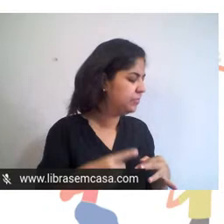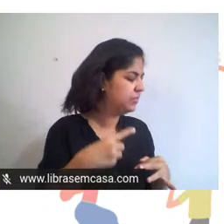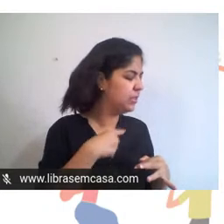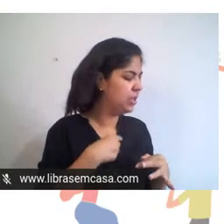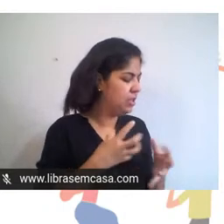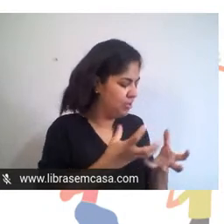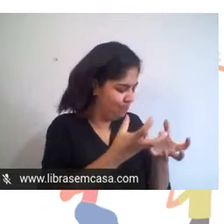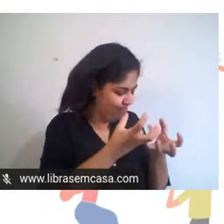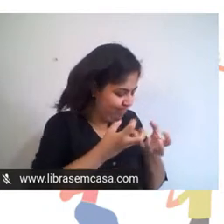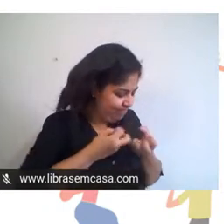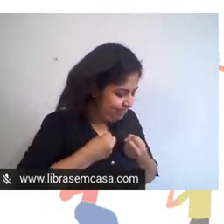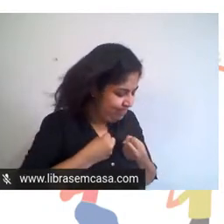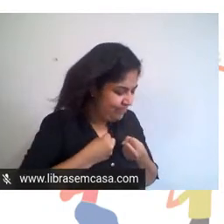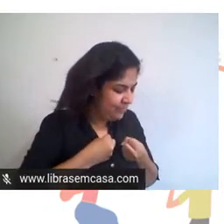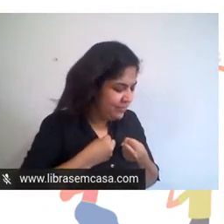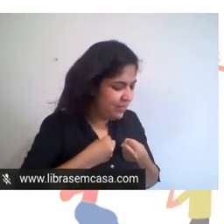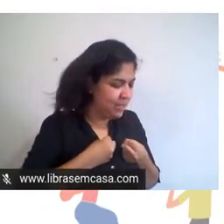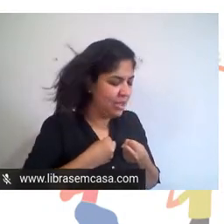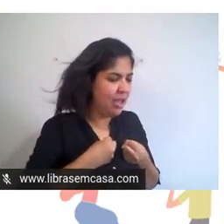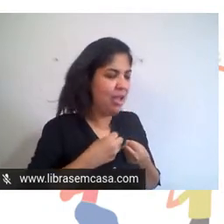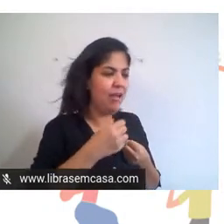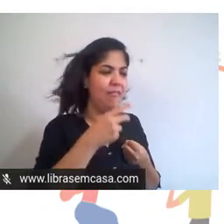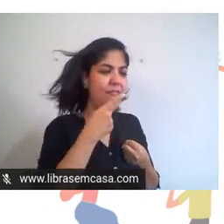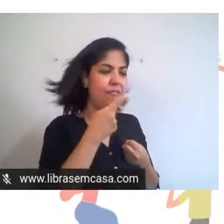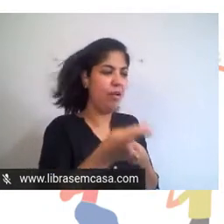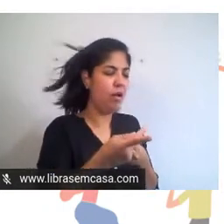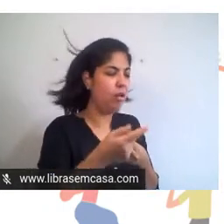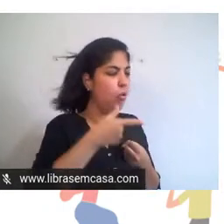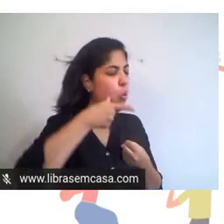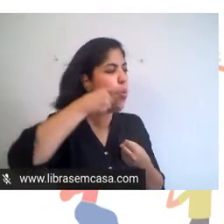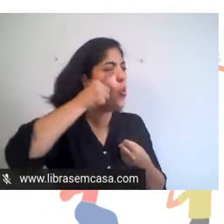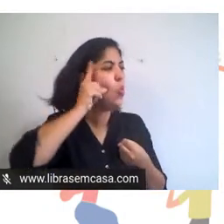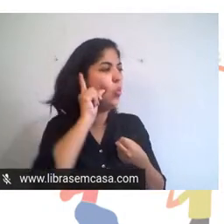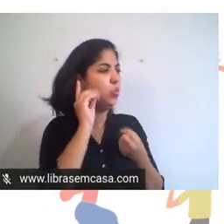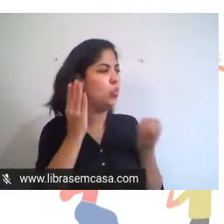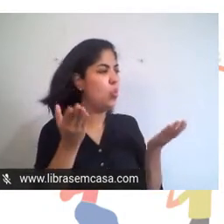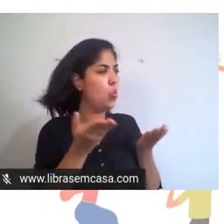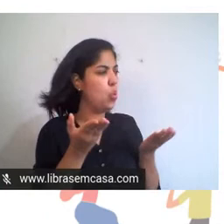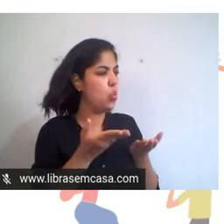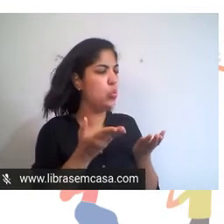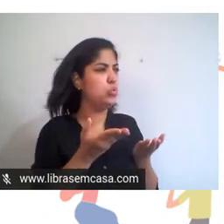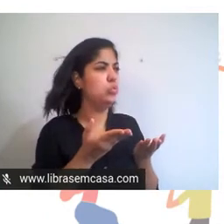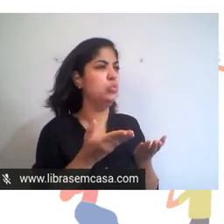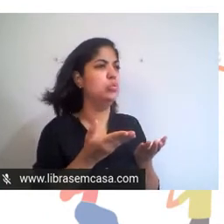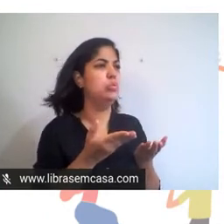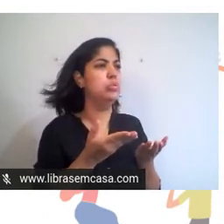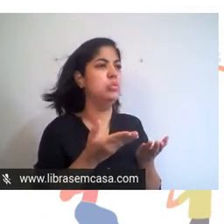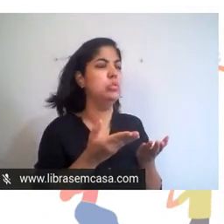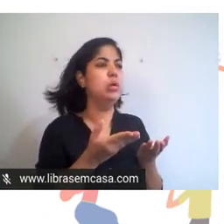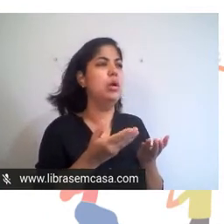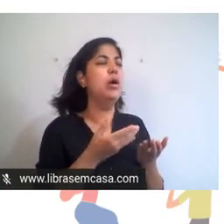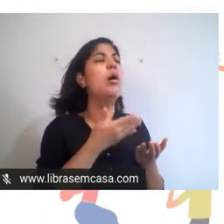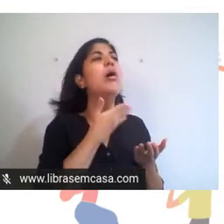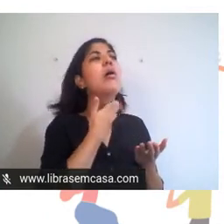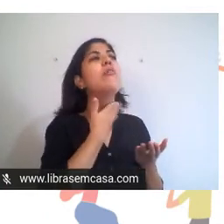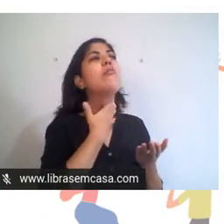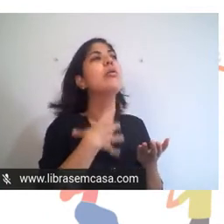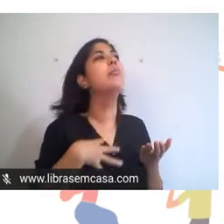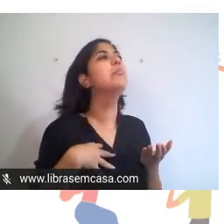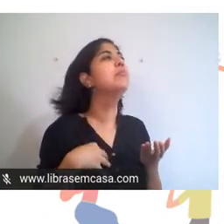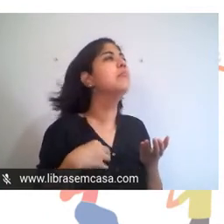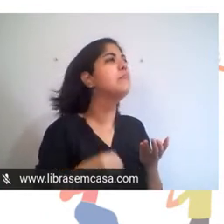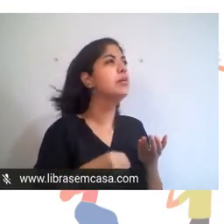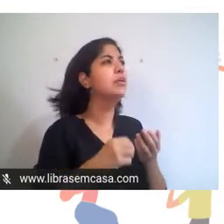ato, o ontem, o hoje, o agora. Na voz da minha filha se fará ouvir a ressonância,